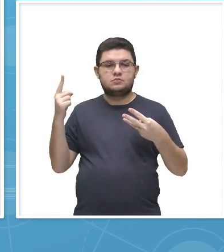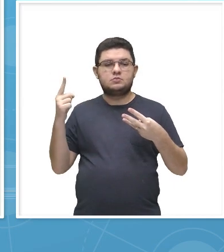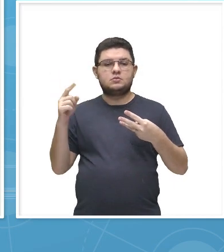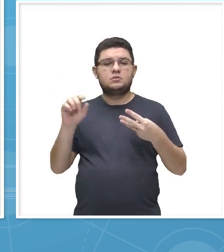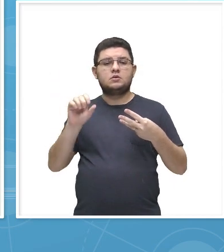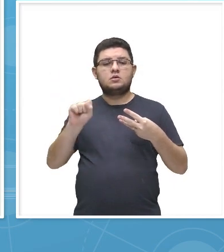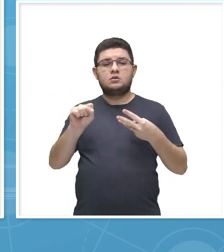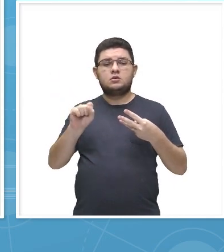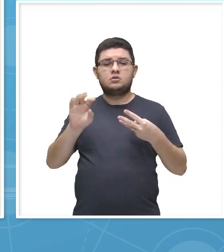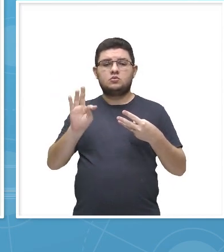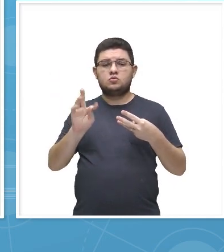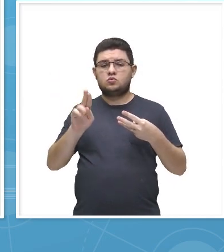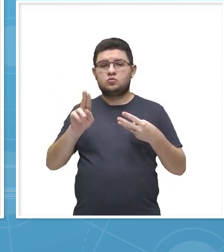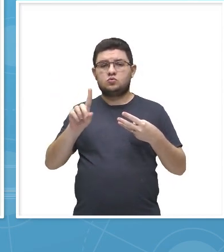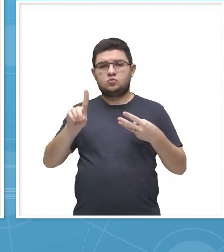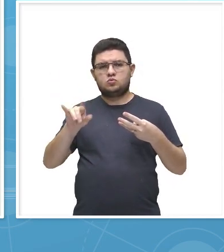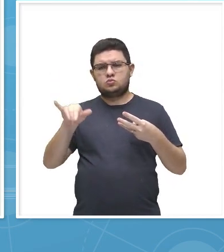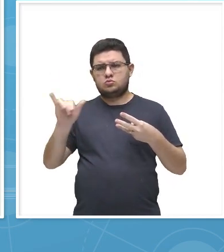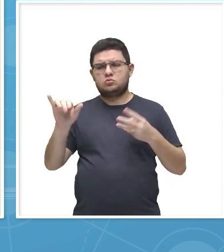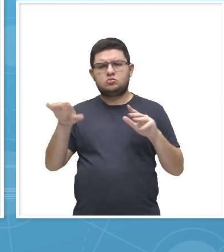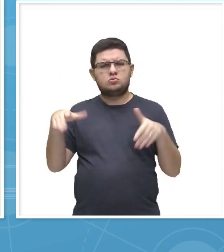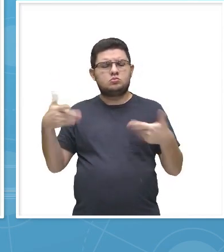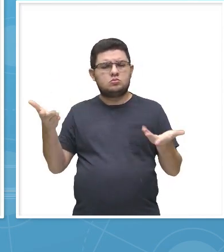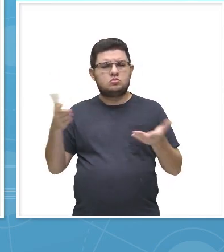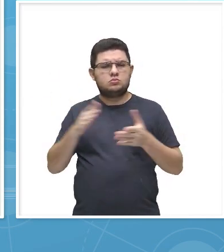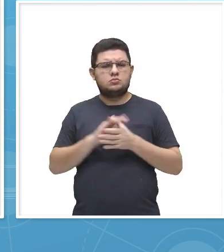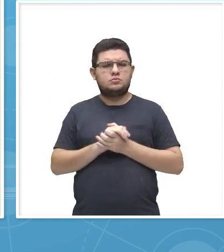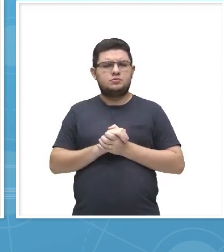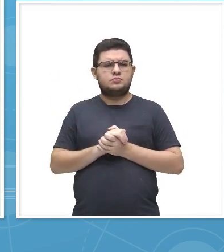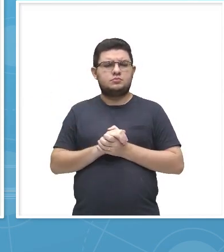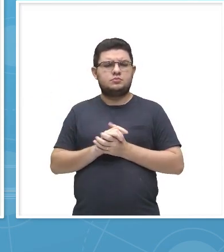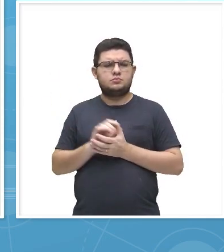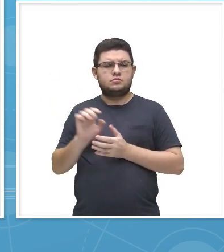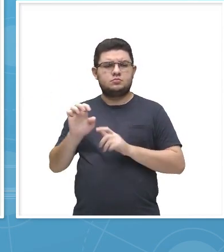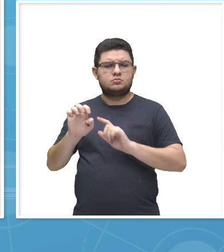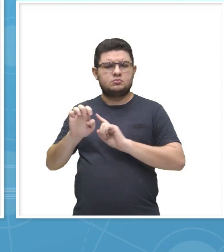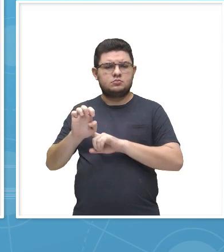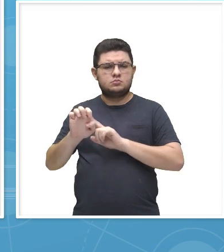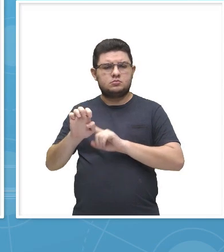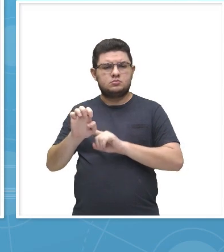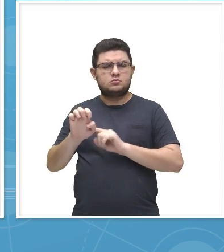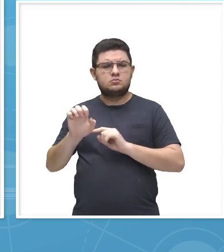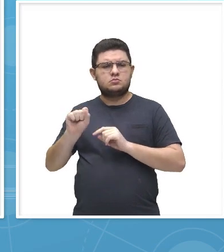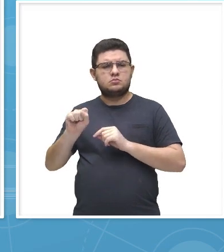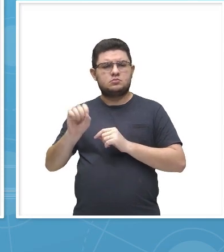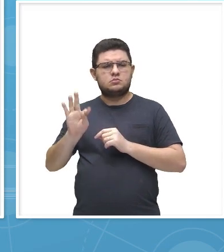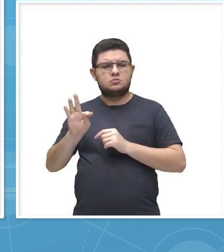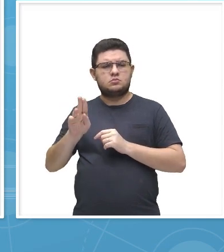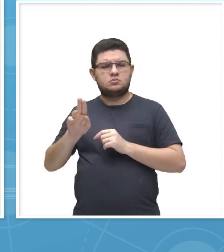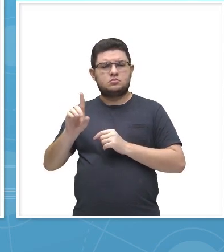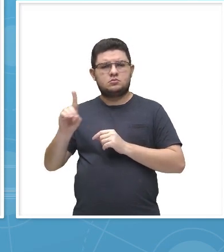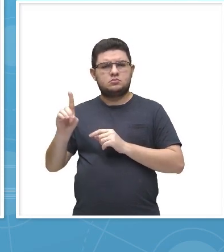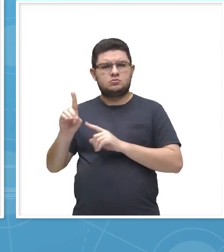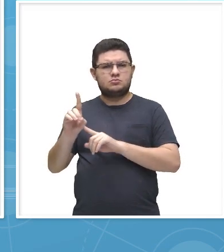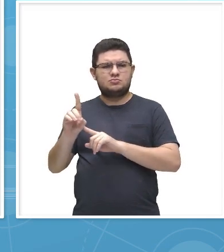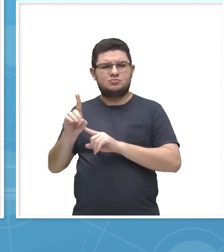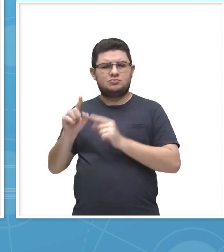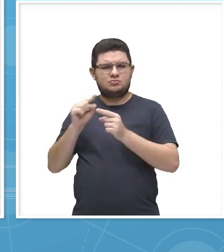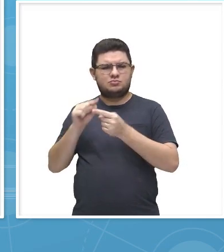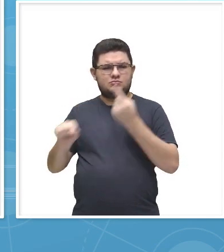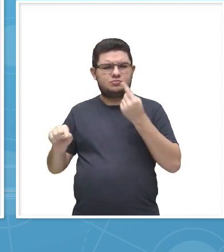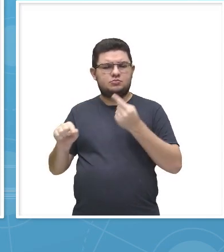qual vai a letra é vamos ver para fora já ou não e já tá fora